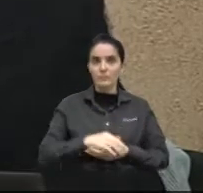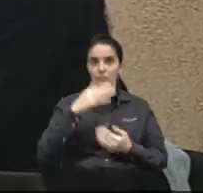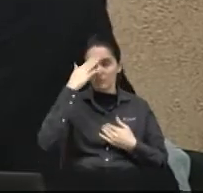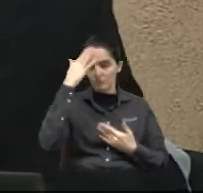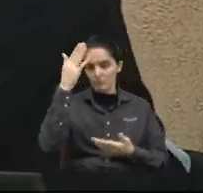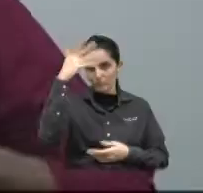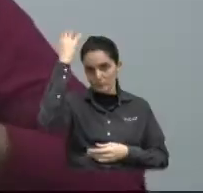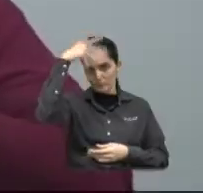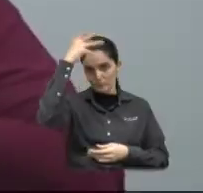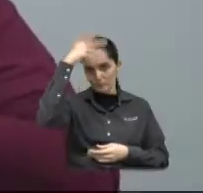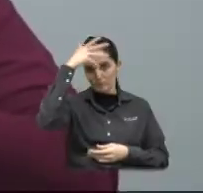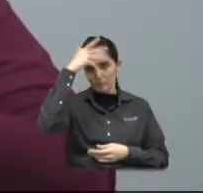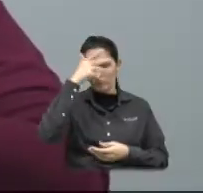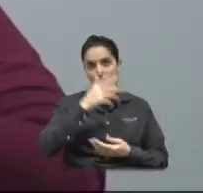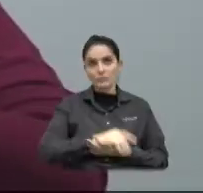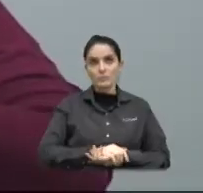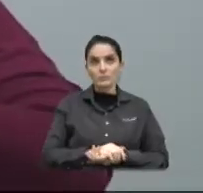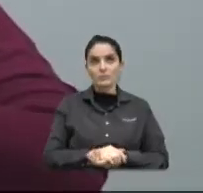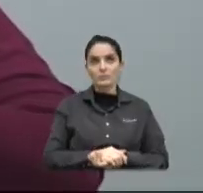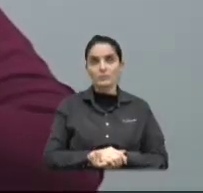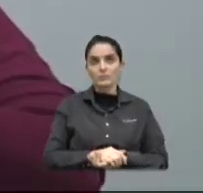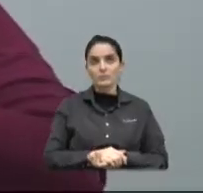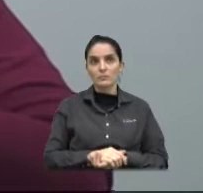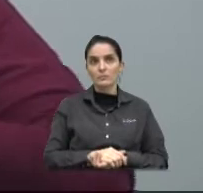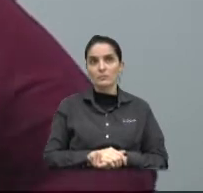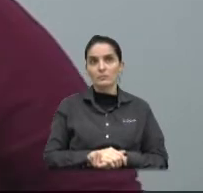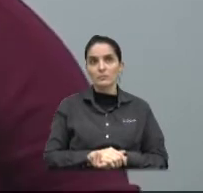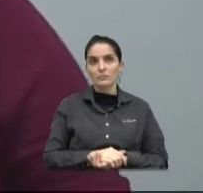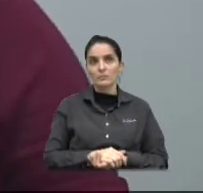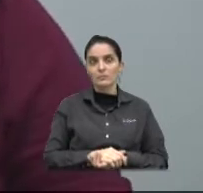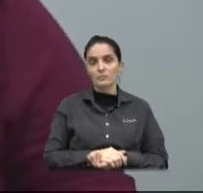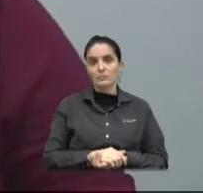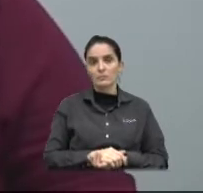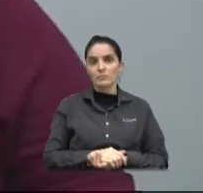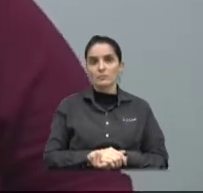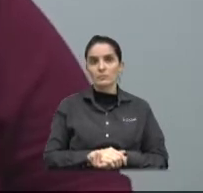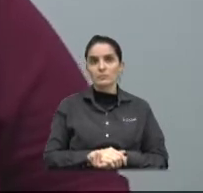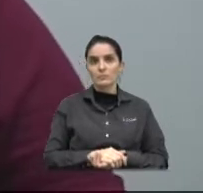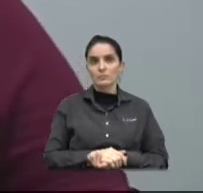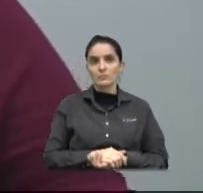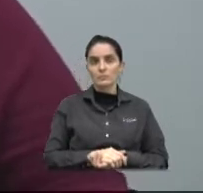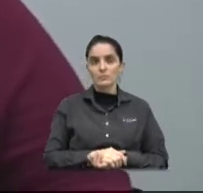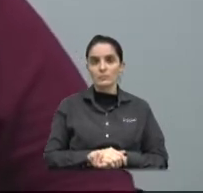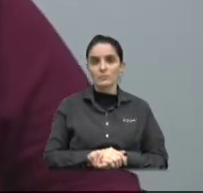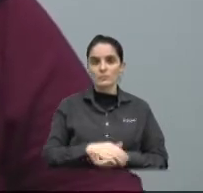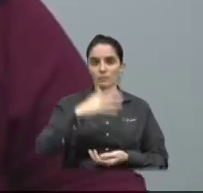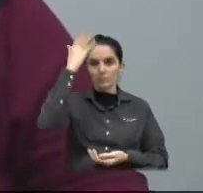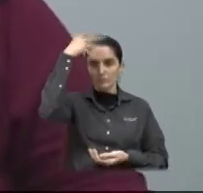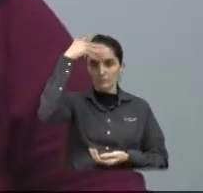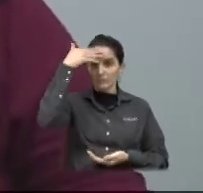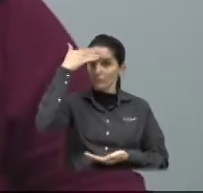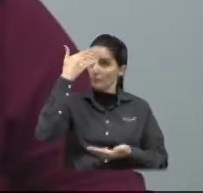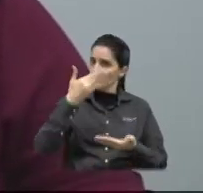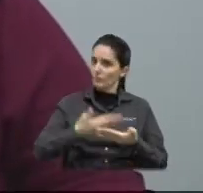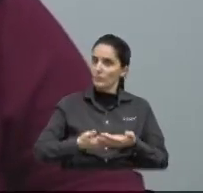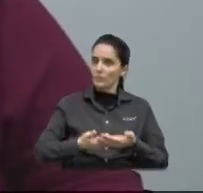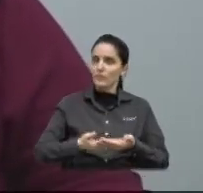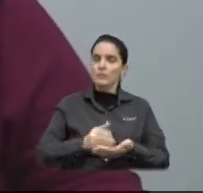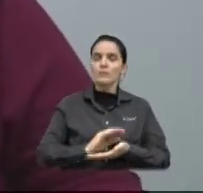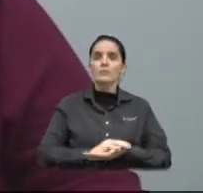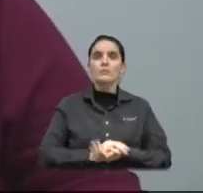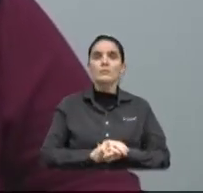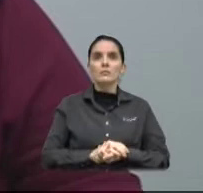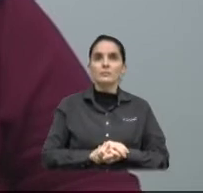dormir então eu acredito que a mesa